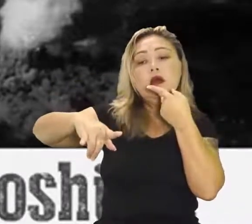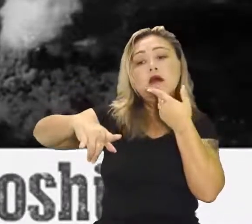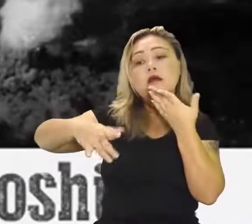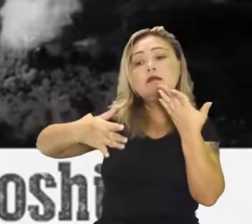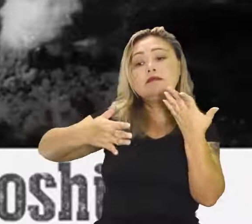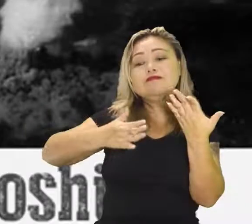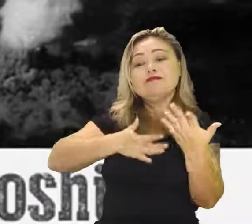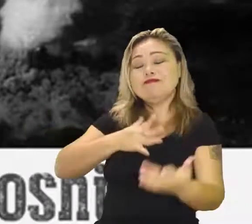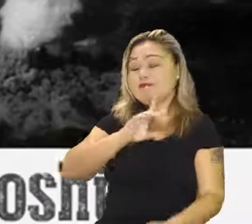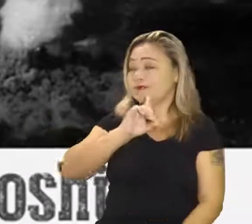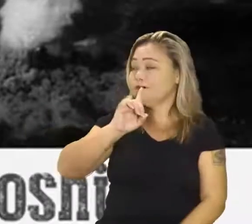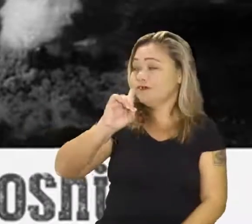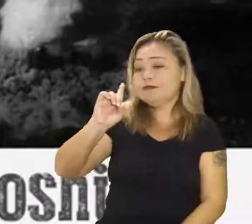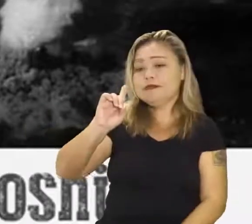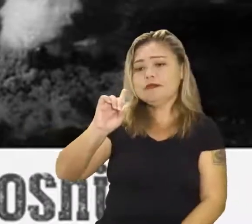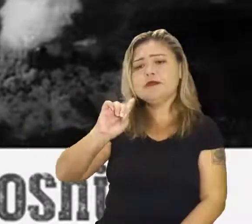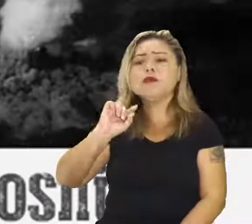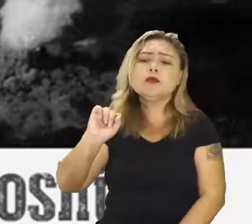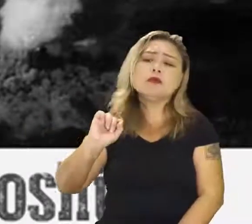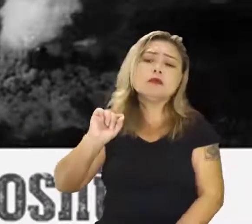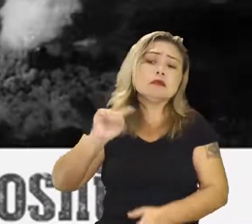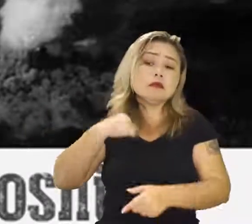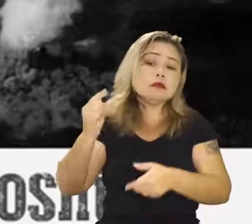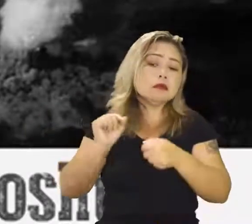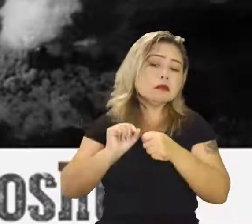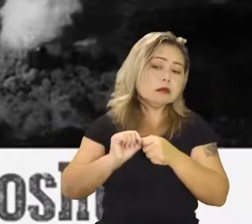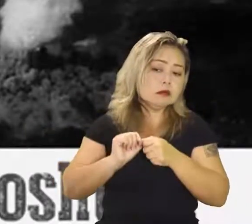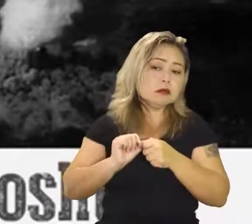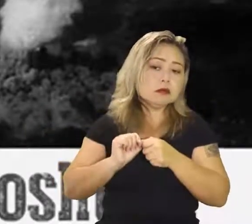Deus, o que nós fizemos?